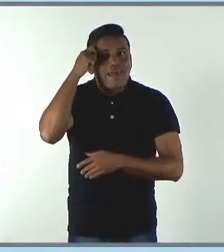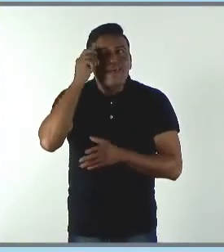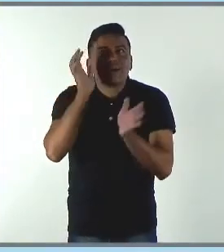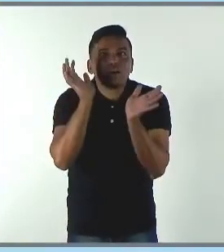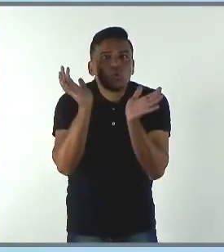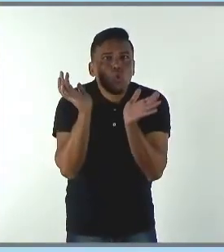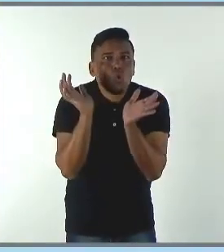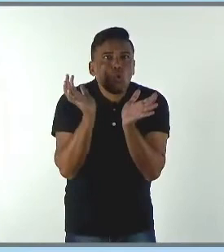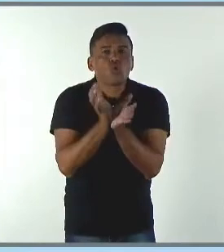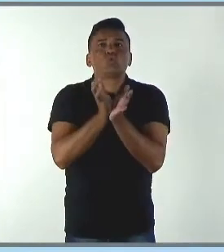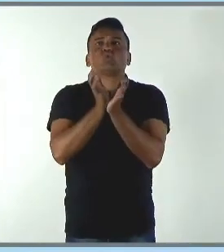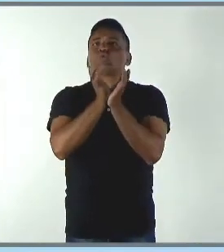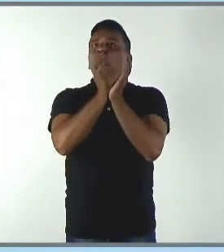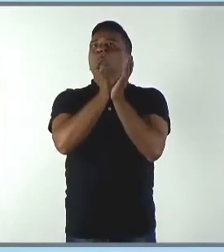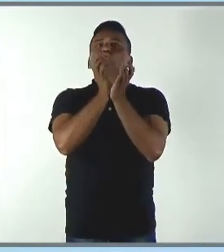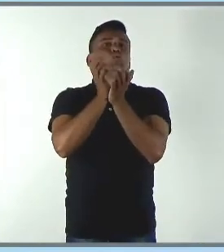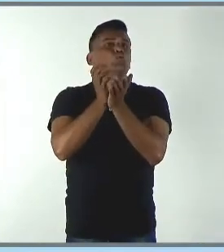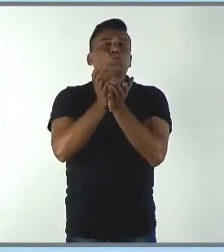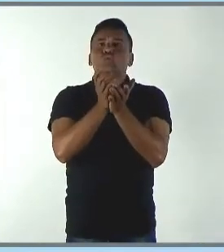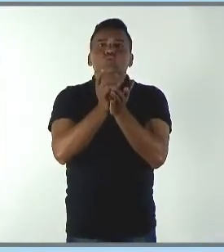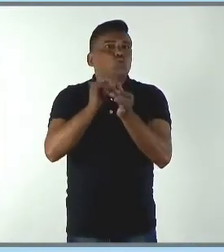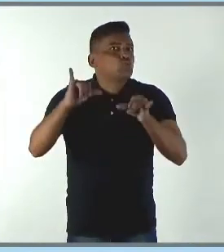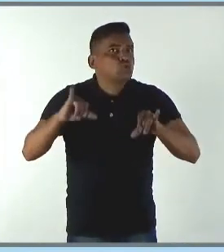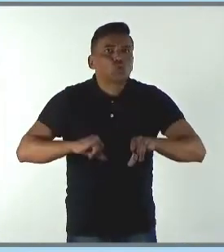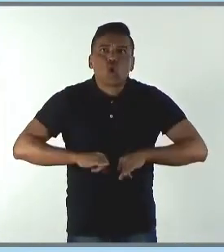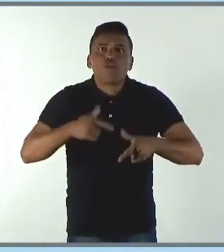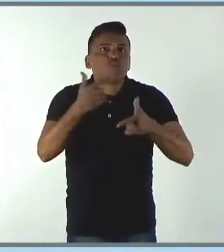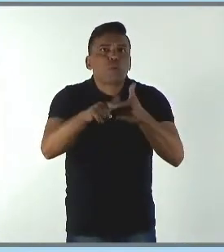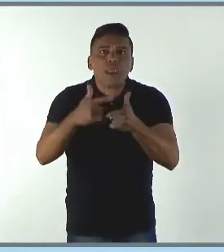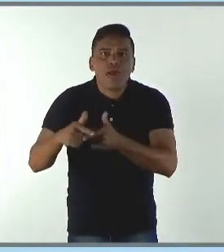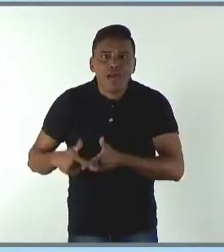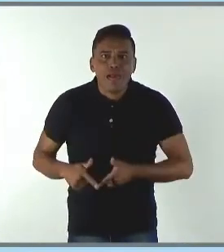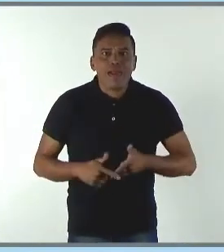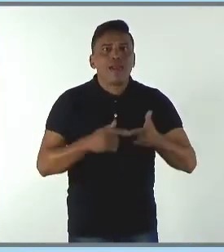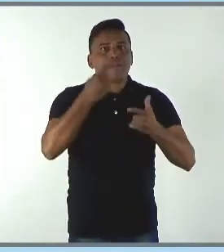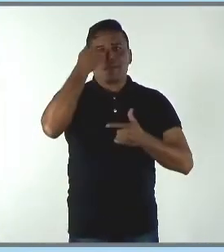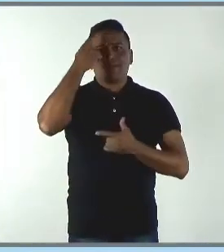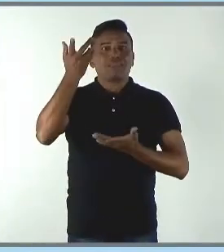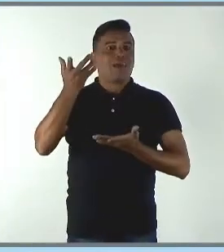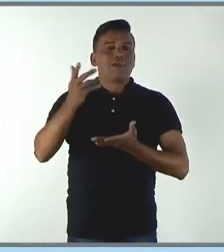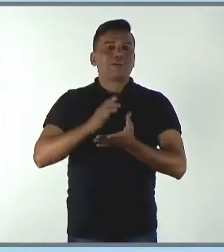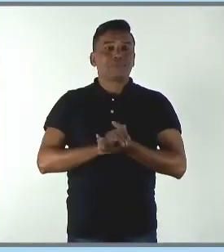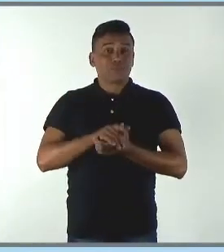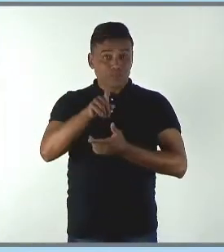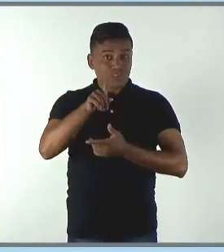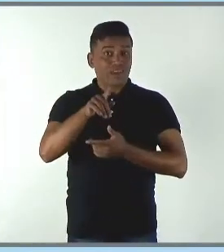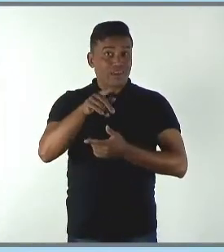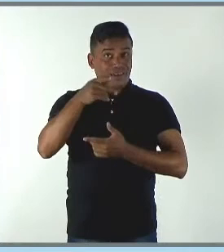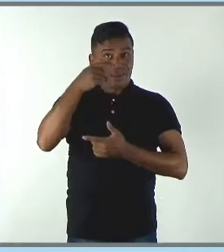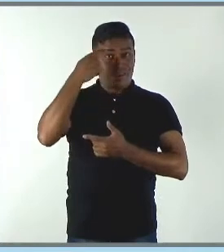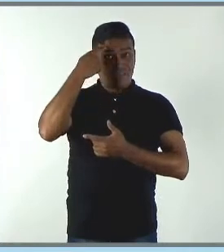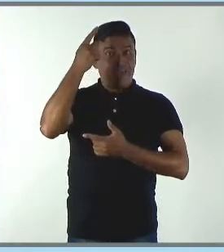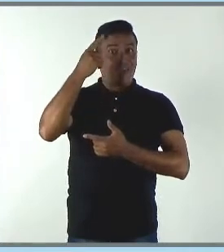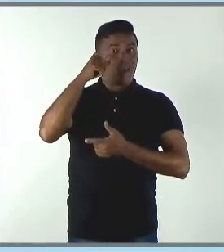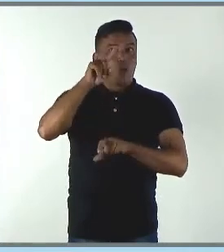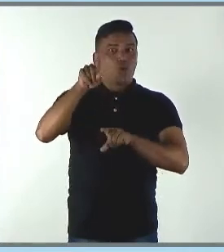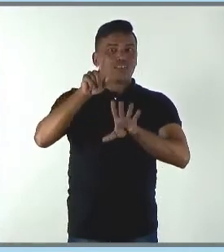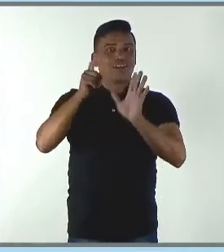nosso país, e nessa brilhante ideia que você trouxe, né, de ser estrangeiro dentro do nosso próprio